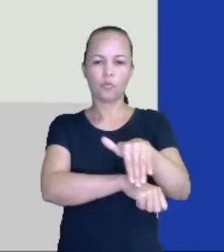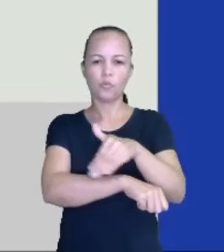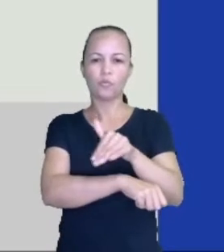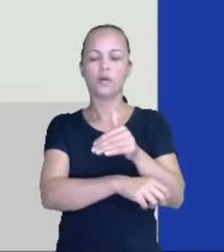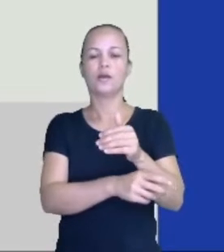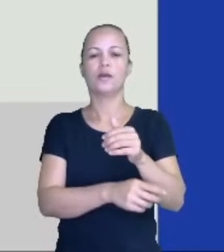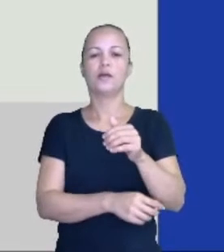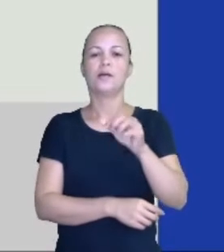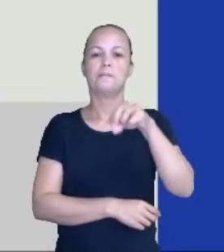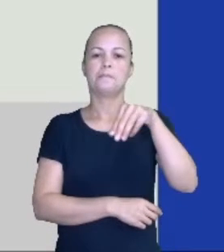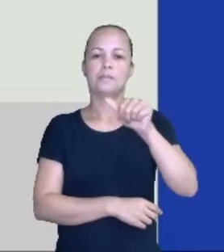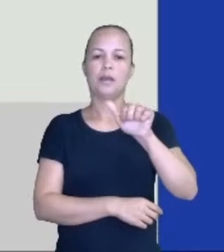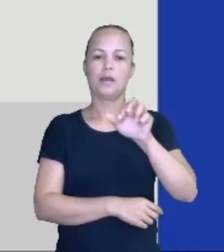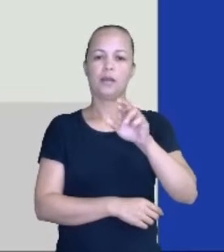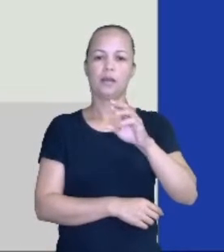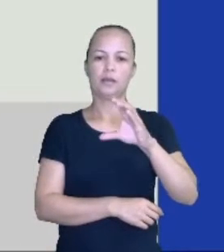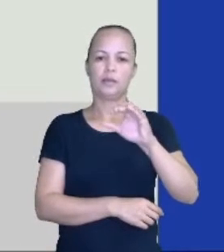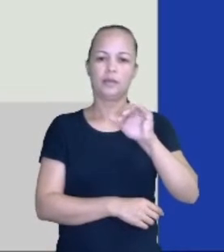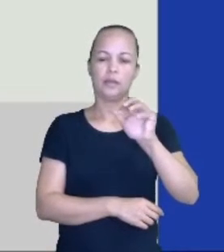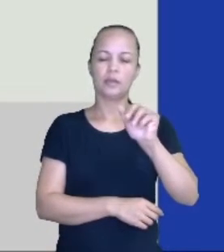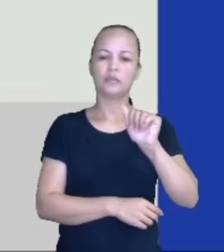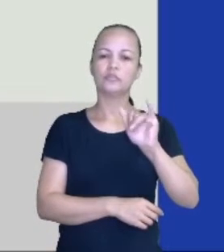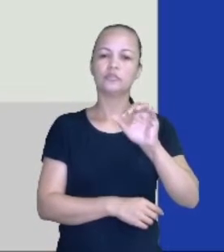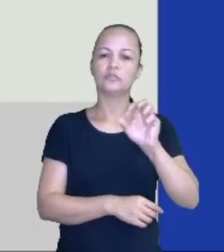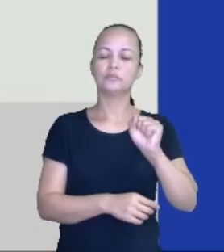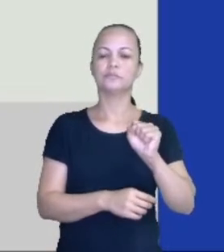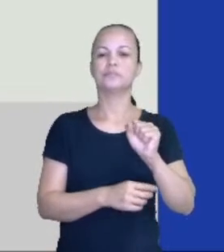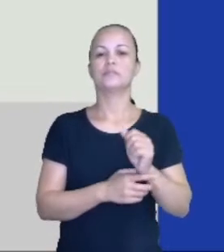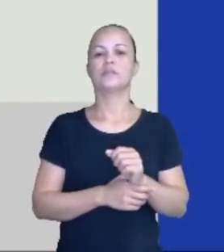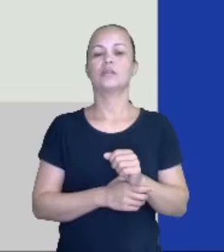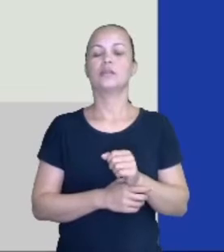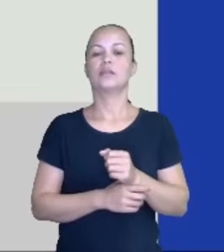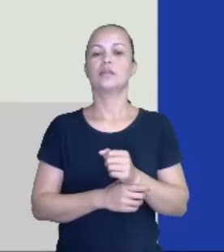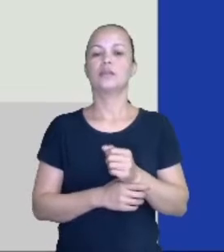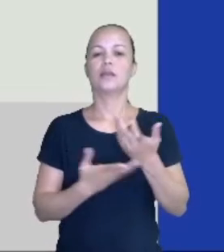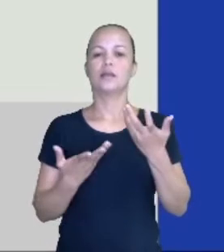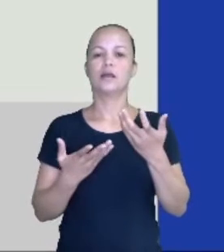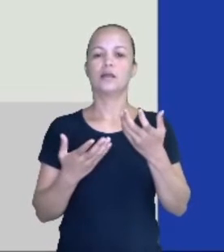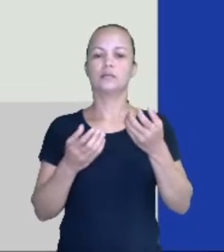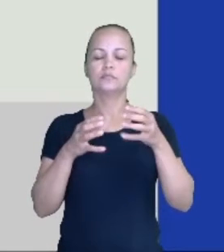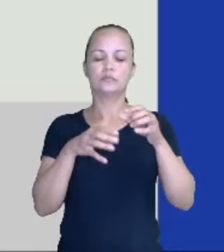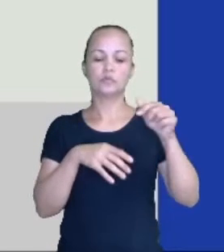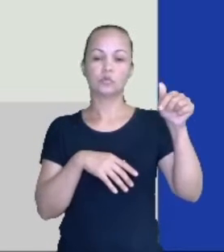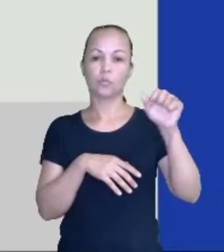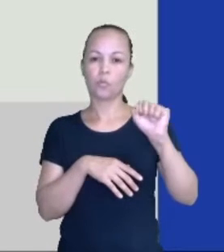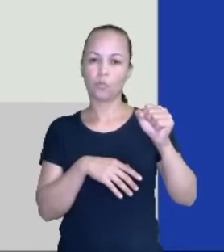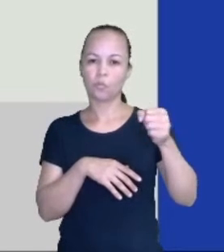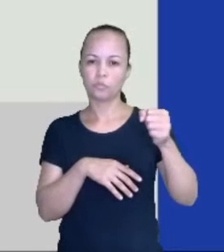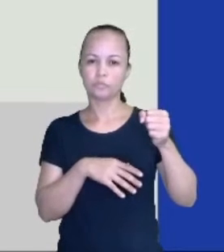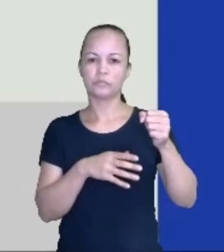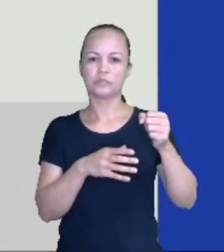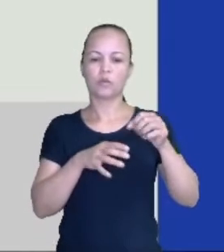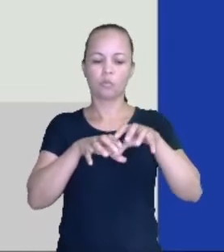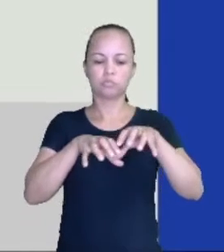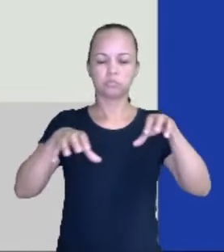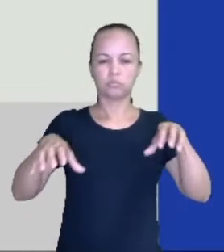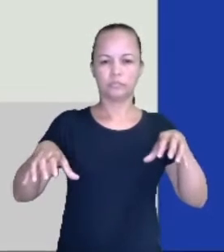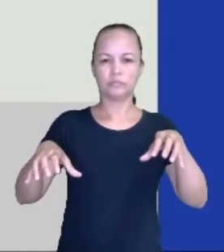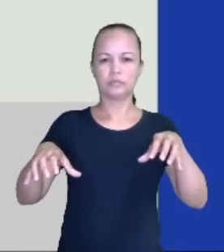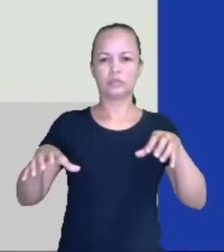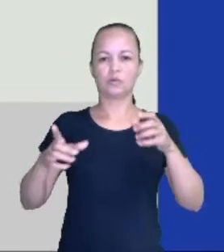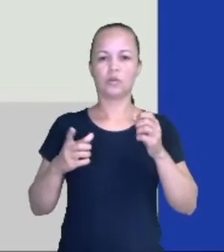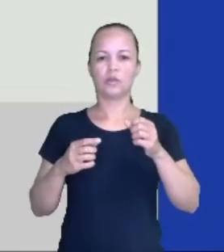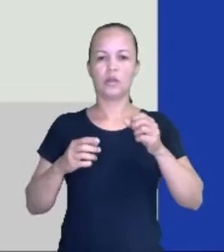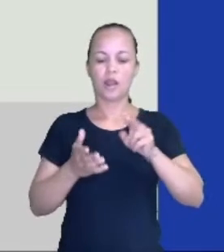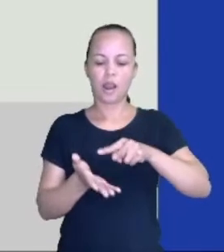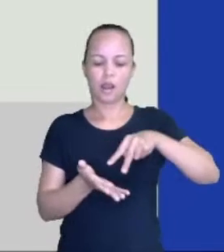1. 7. Separar orações coordenadas assindéticas, não ligadas por conjunções. Levantou